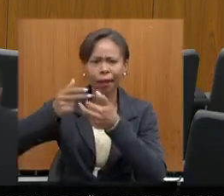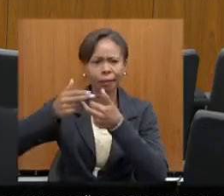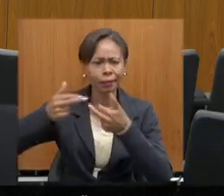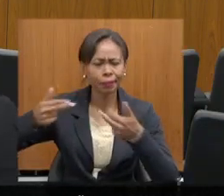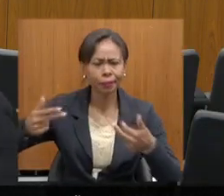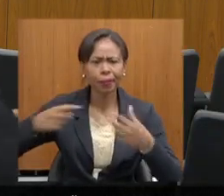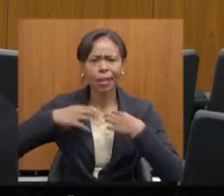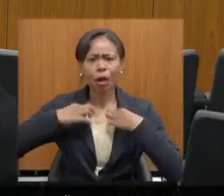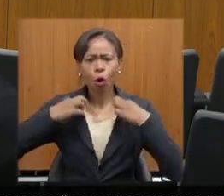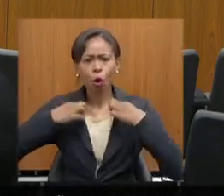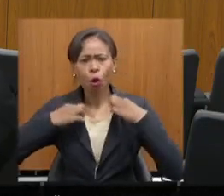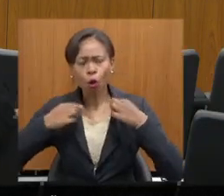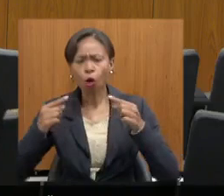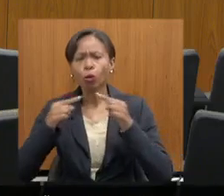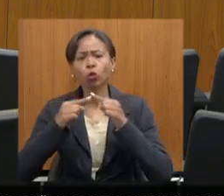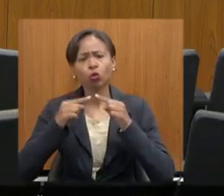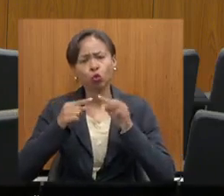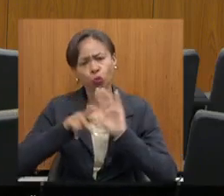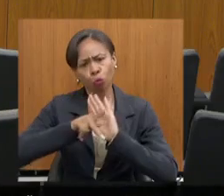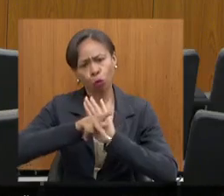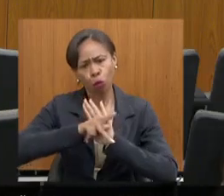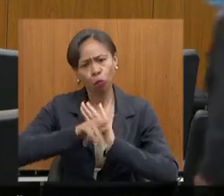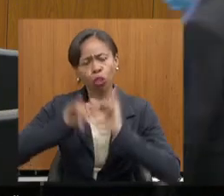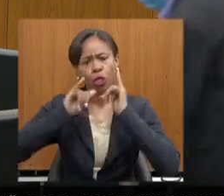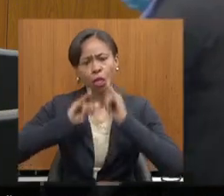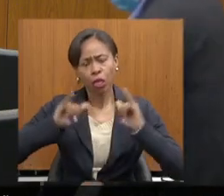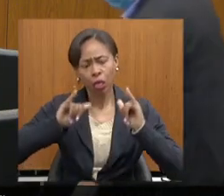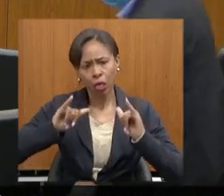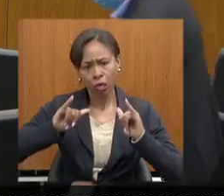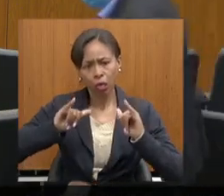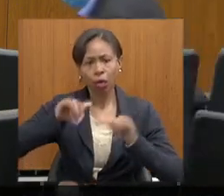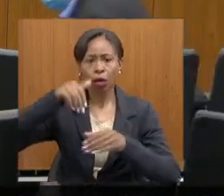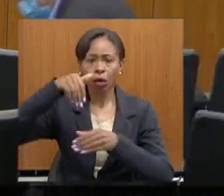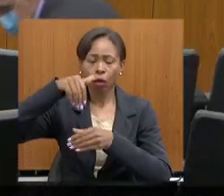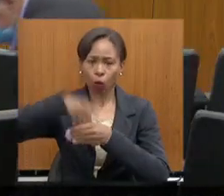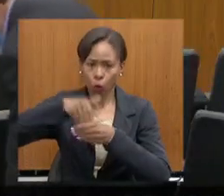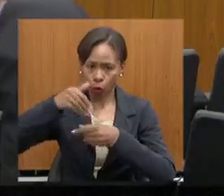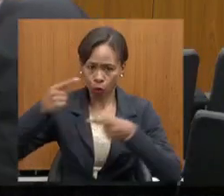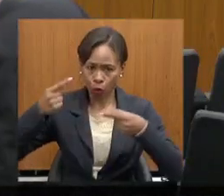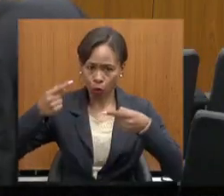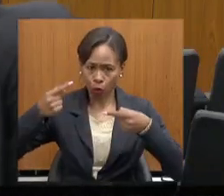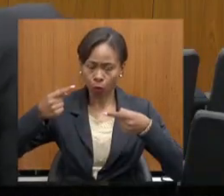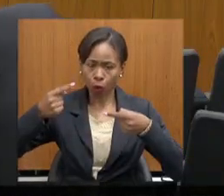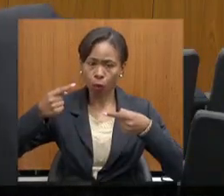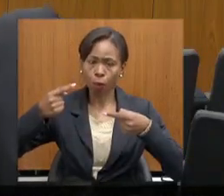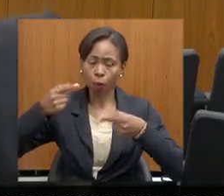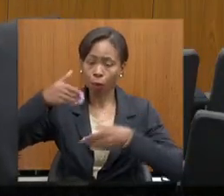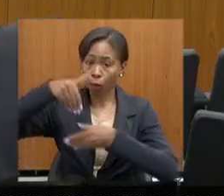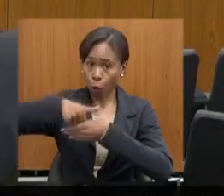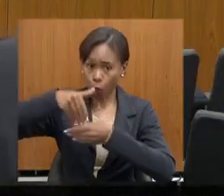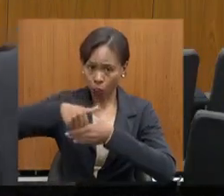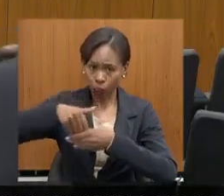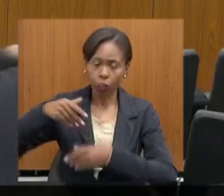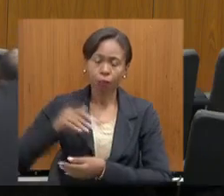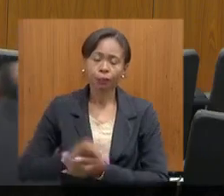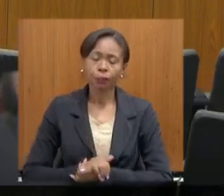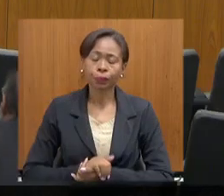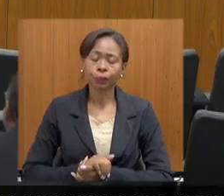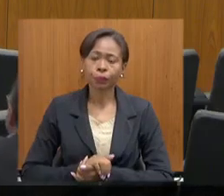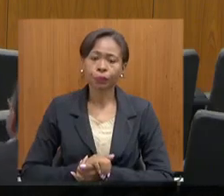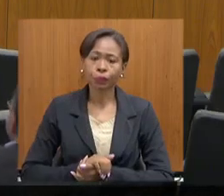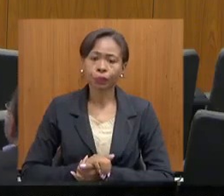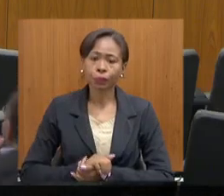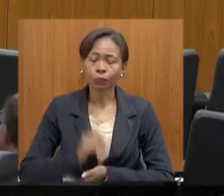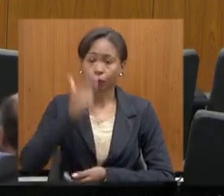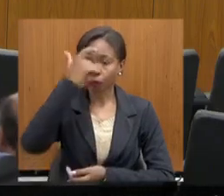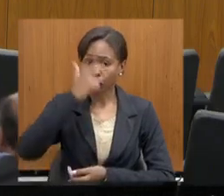alusivas às campanhas e e a presença registra e agradece a